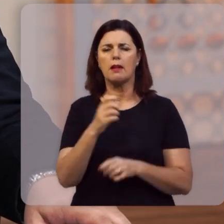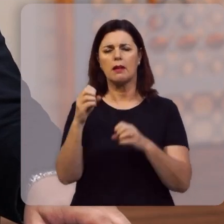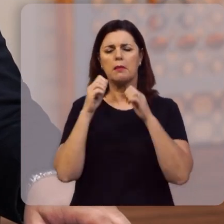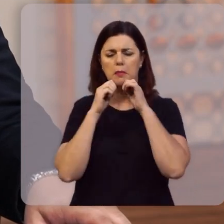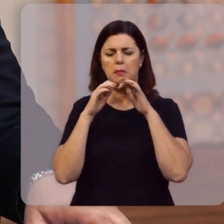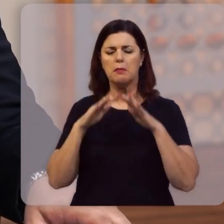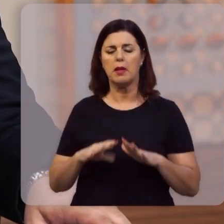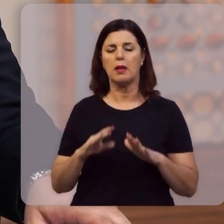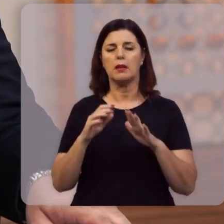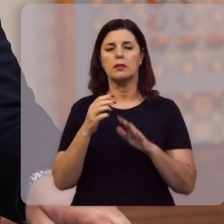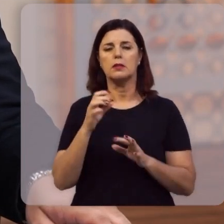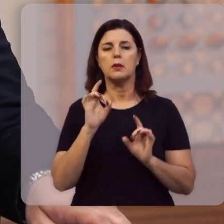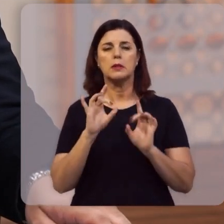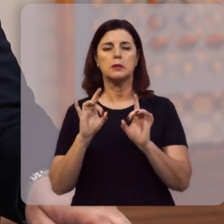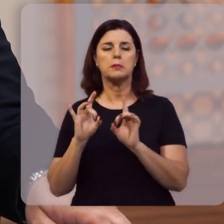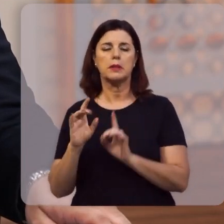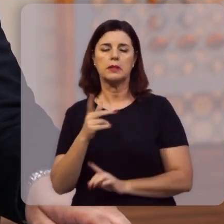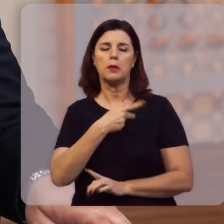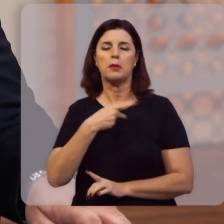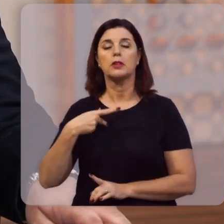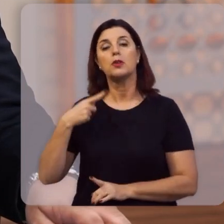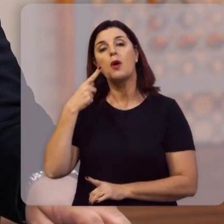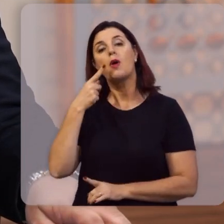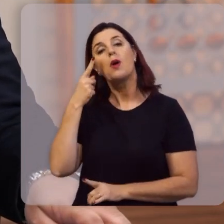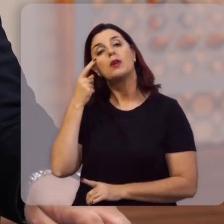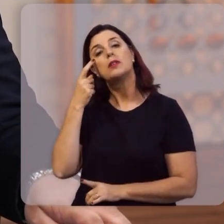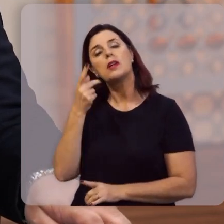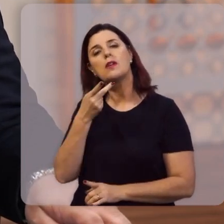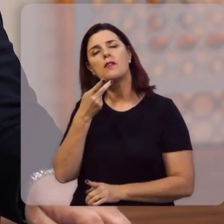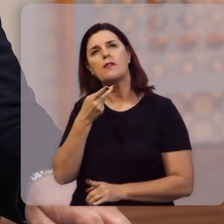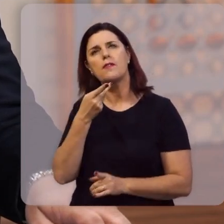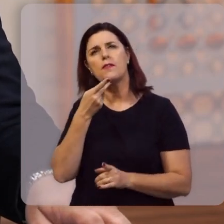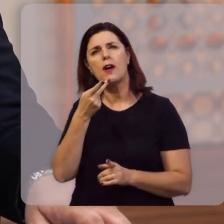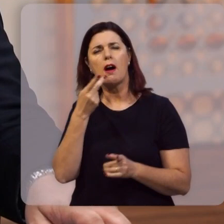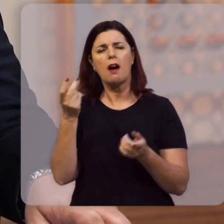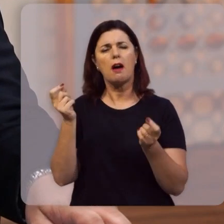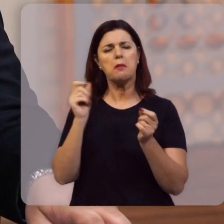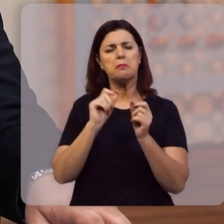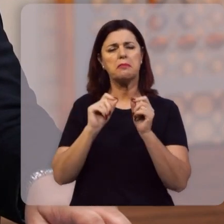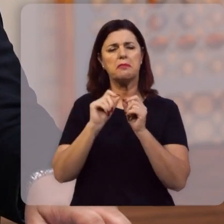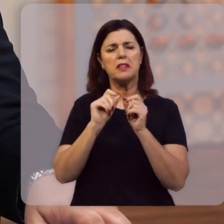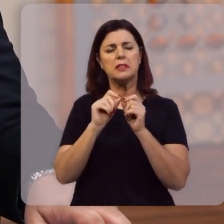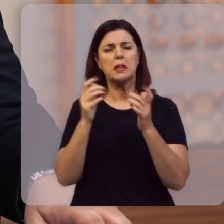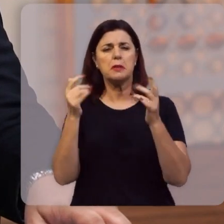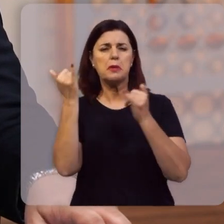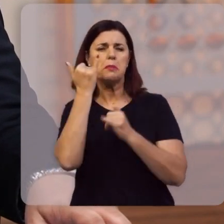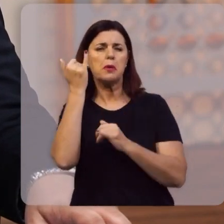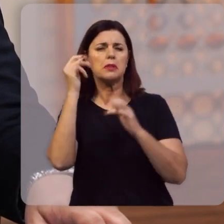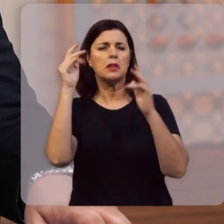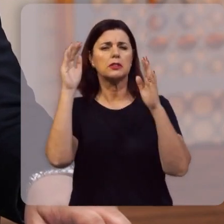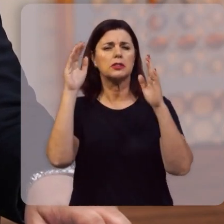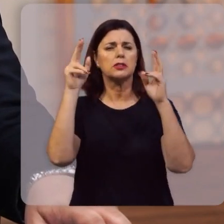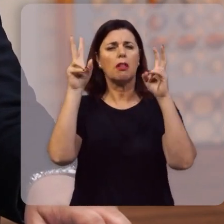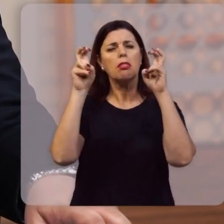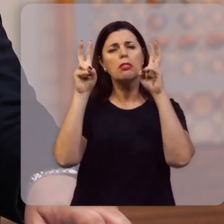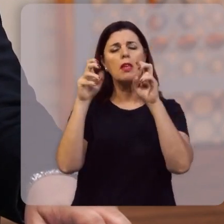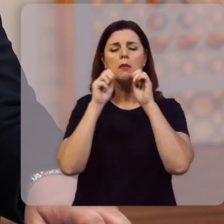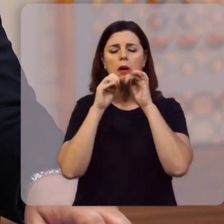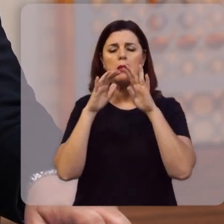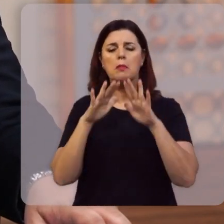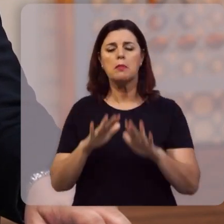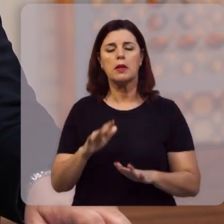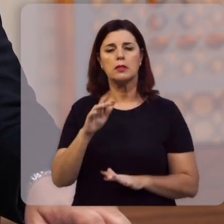essa entrevista tão preciosa que o reverendo Rodrigo faz, buscando elucidar temas tão importantes para abençoar a sua vida